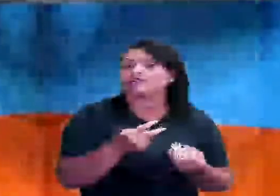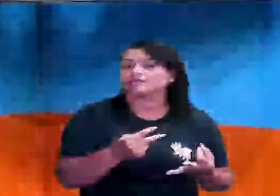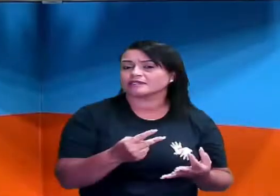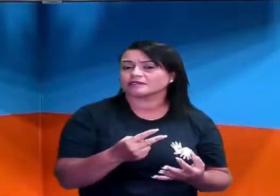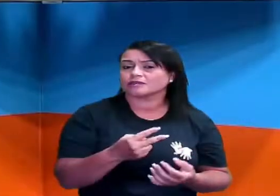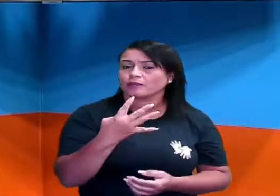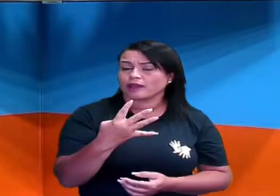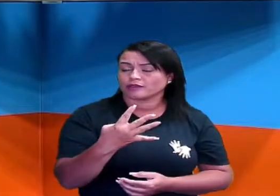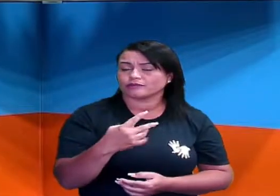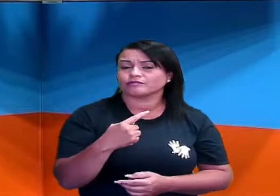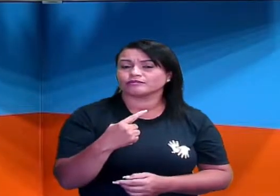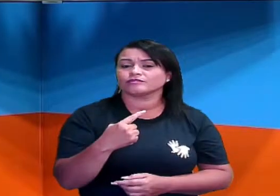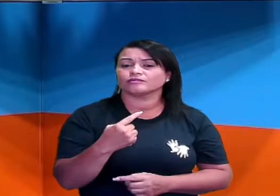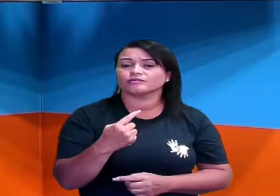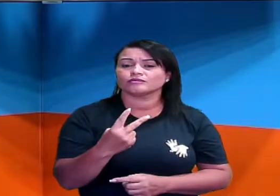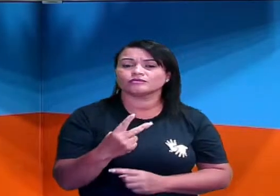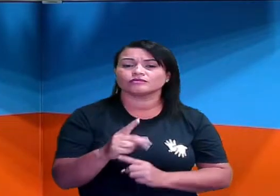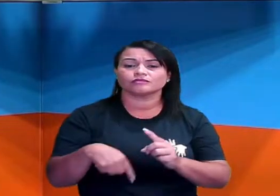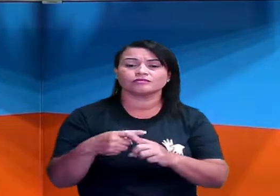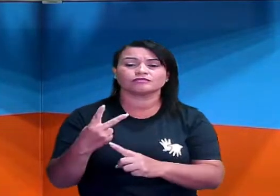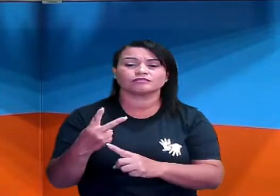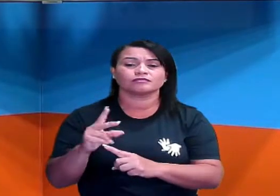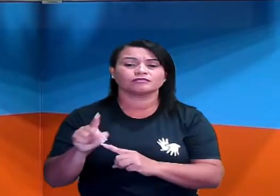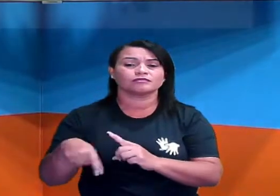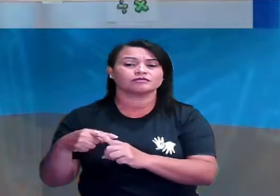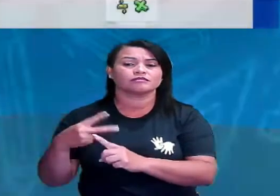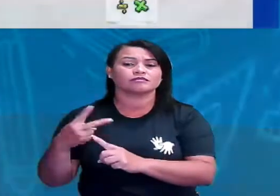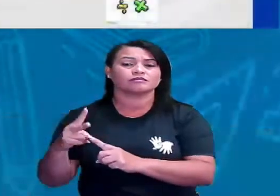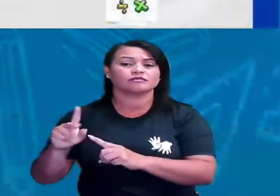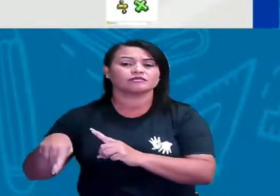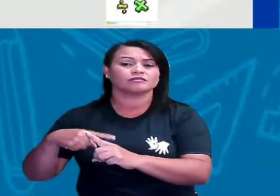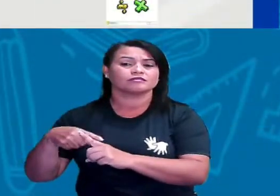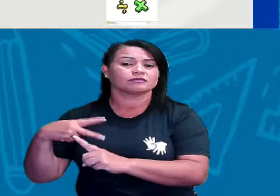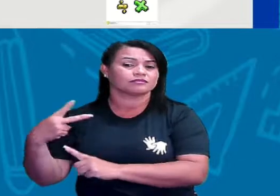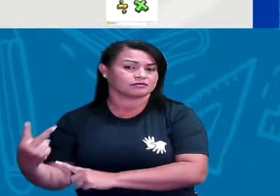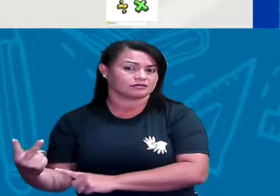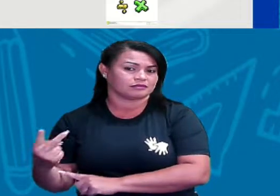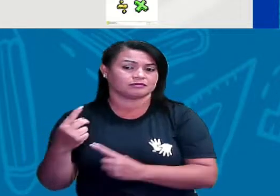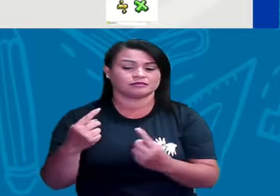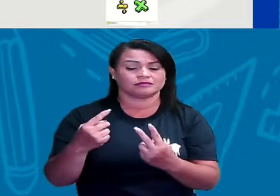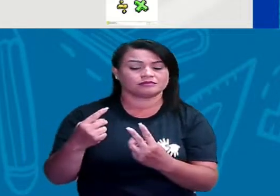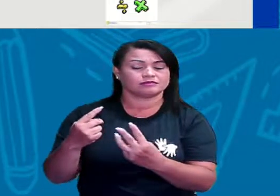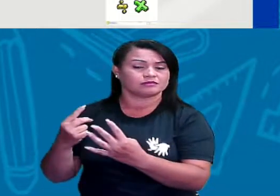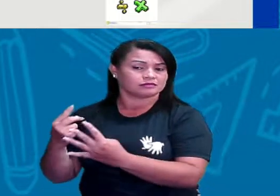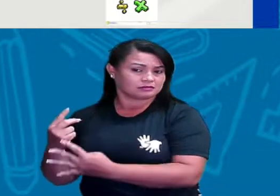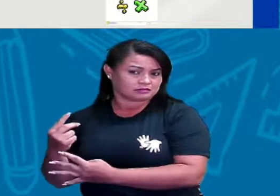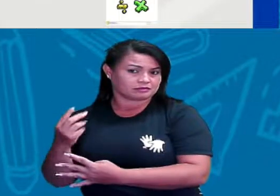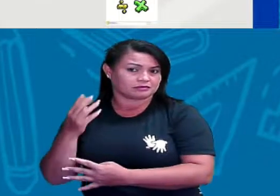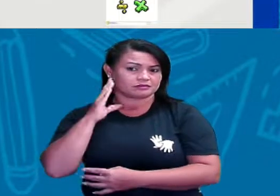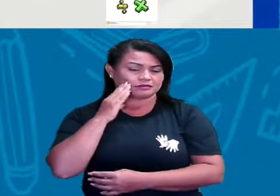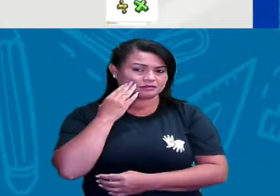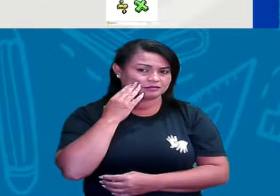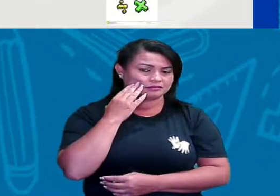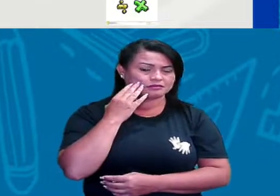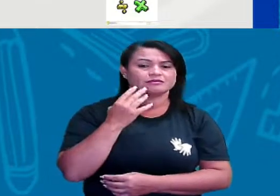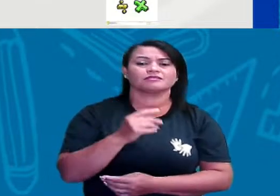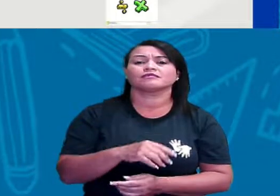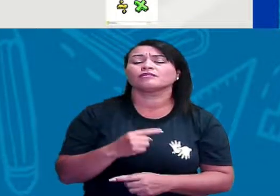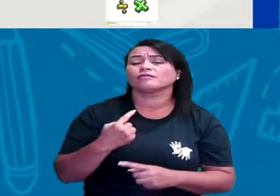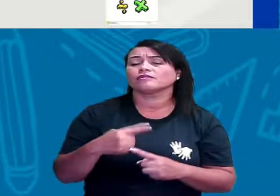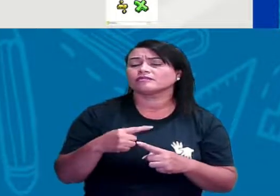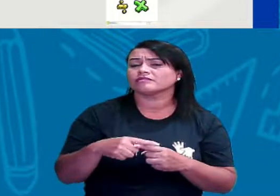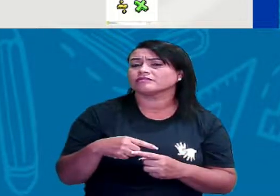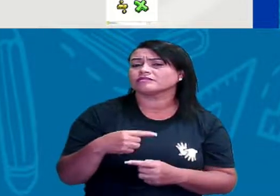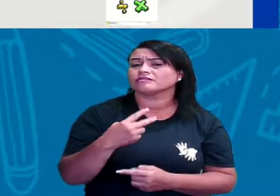vezes? 4 vezes, ó. 1, 2, 3, 4. Não é isso? Repetir o 2 aqui, ó, 4 vezes. Por que